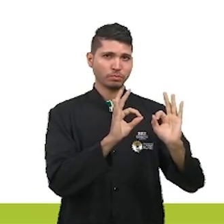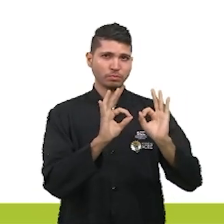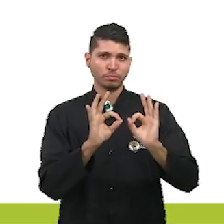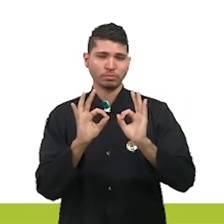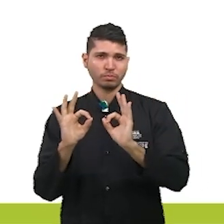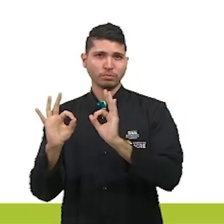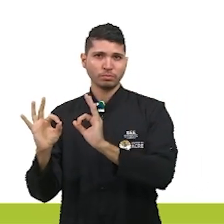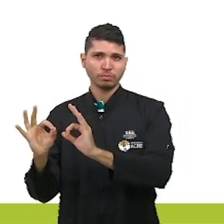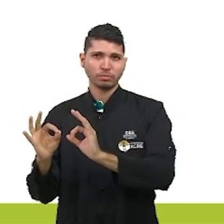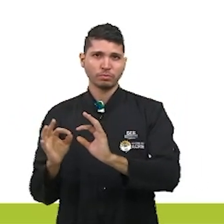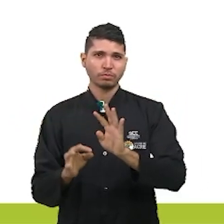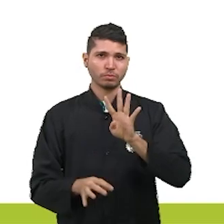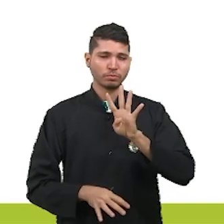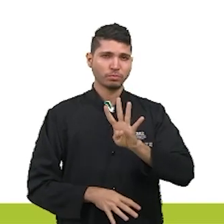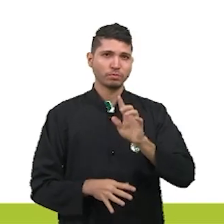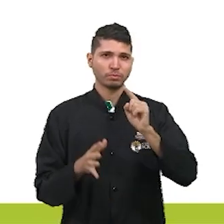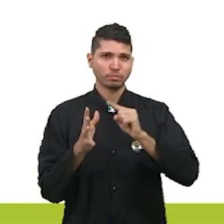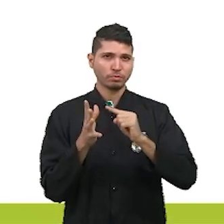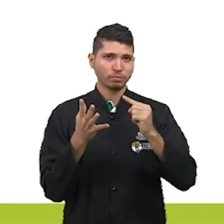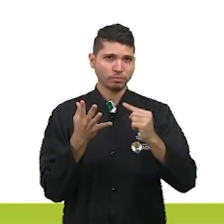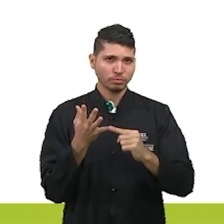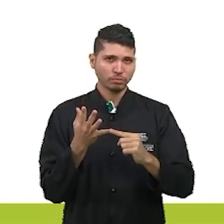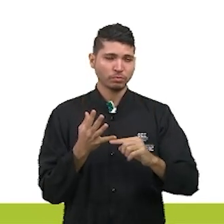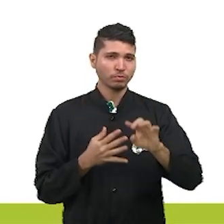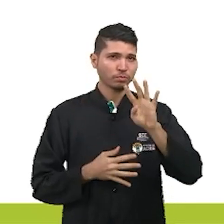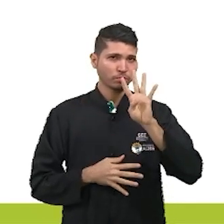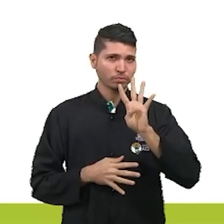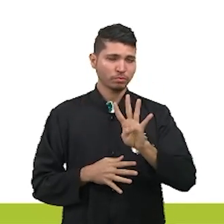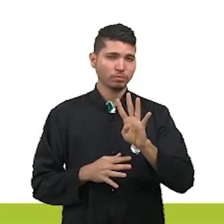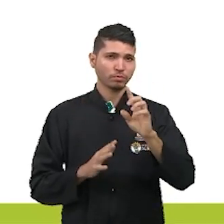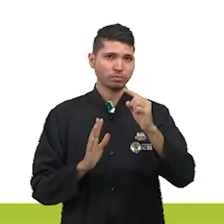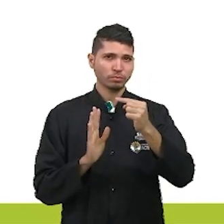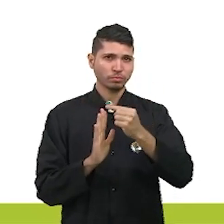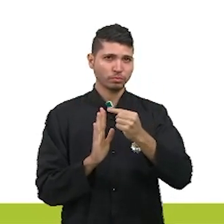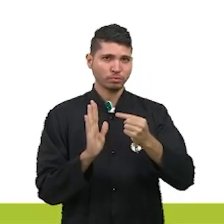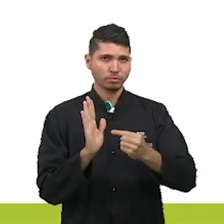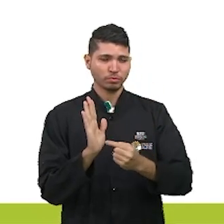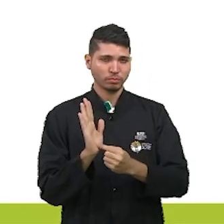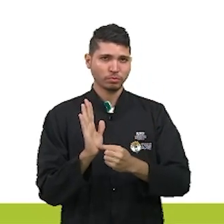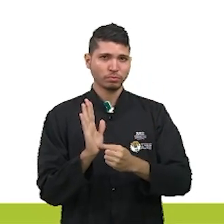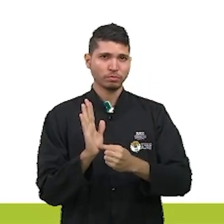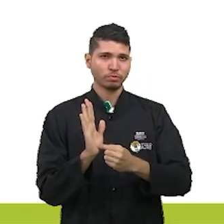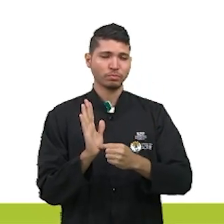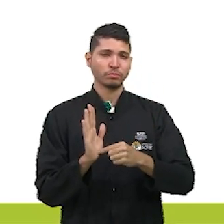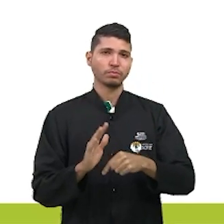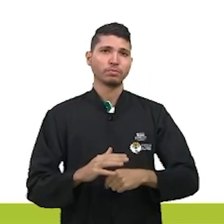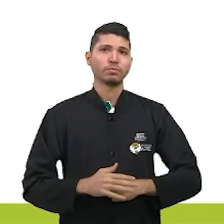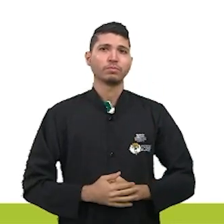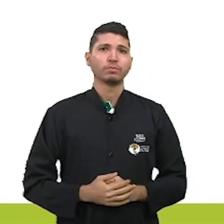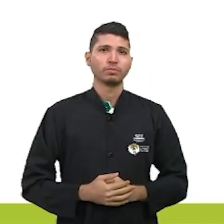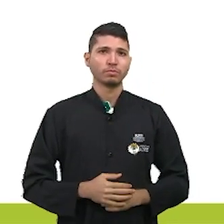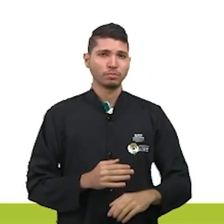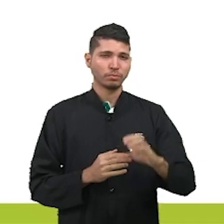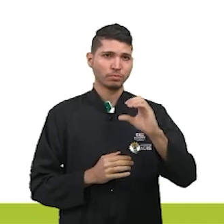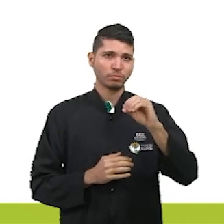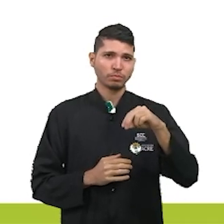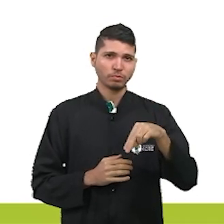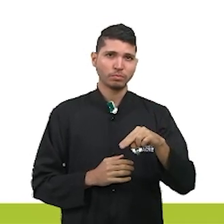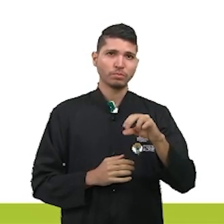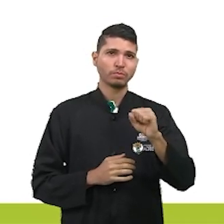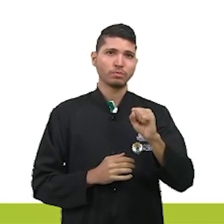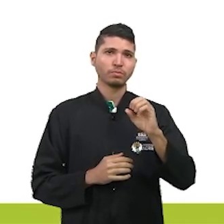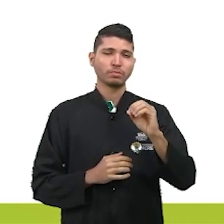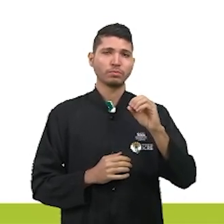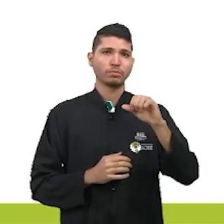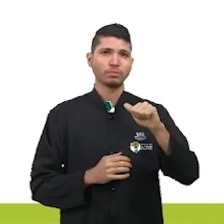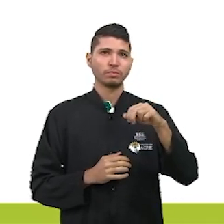distintas? Há 4 vogais. Então, há 4 fatorial maneiras de organizar as vogais. As consoantes,